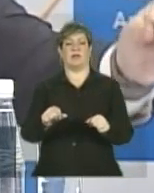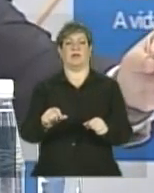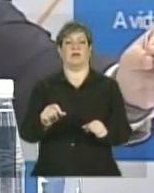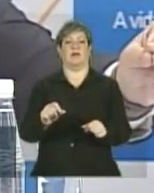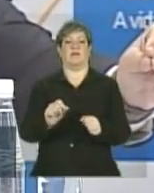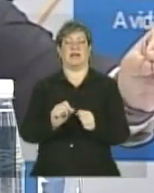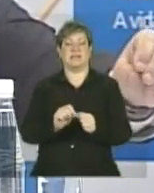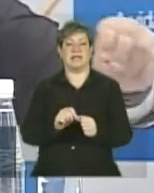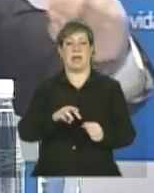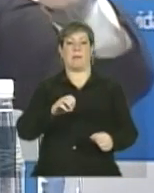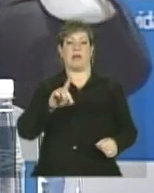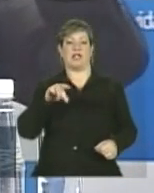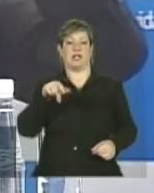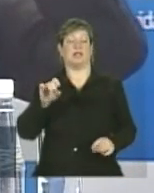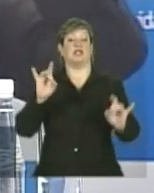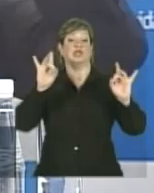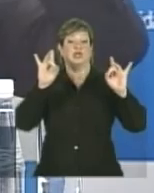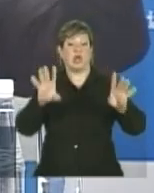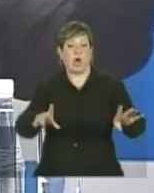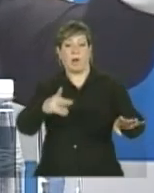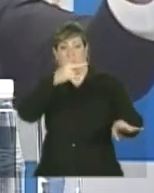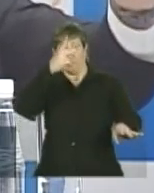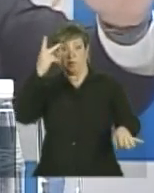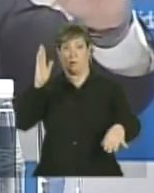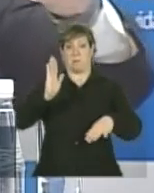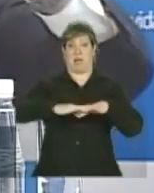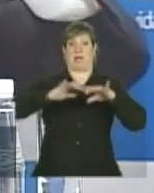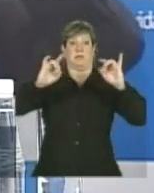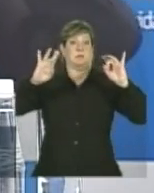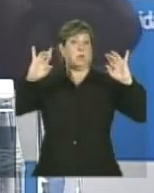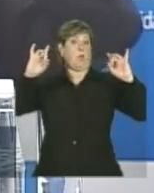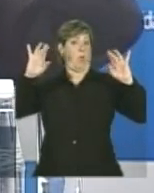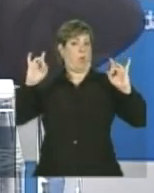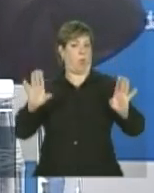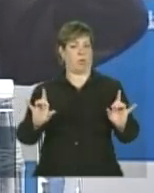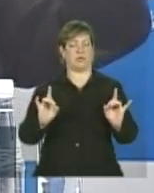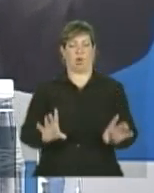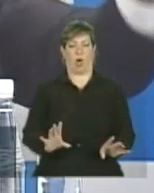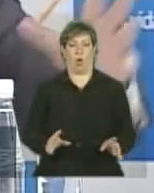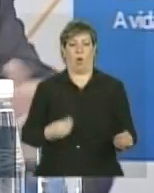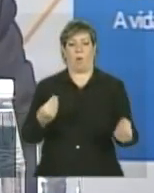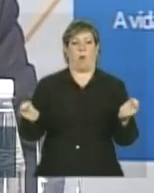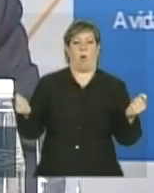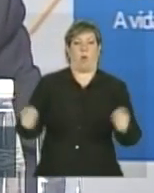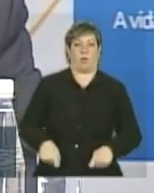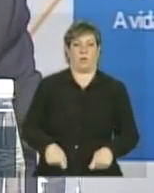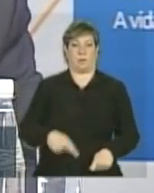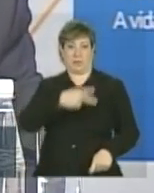para quem é o cliente mais VIP do VIP, com as condições mais